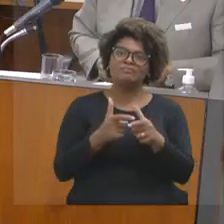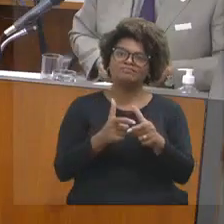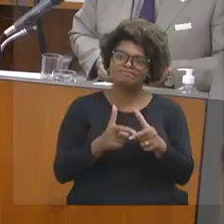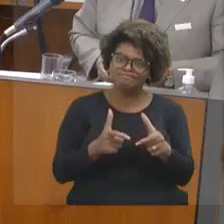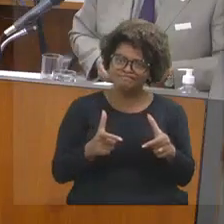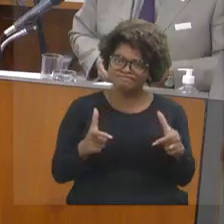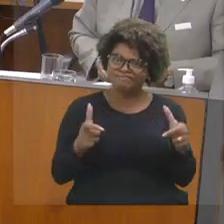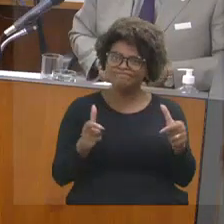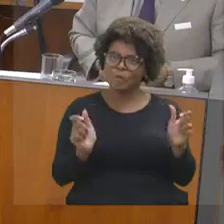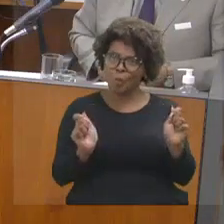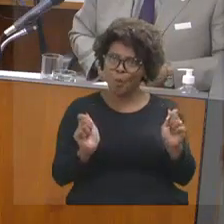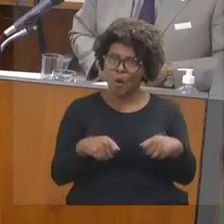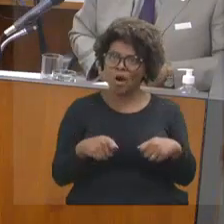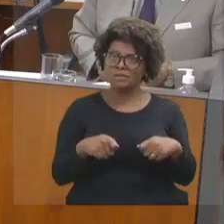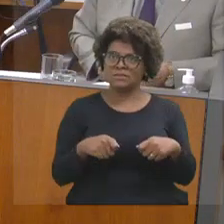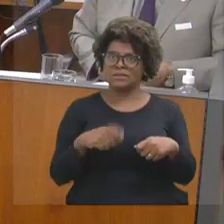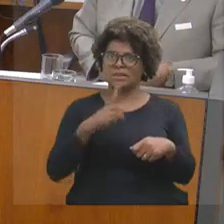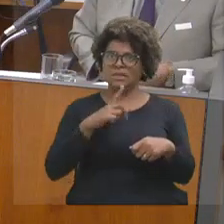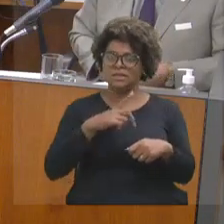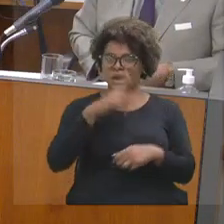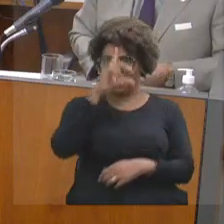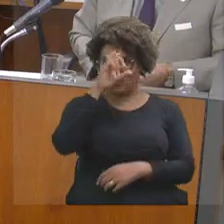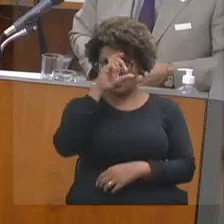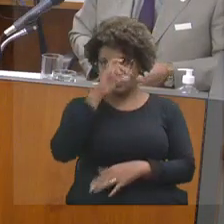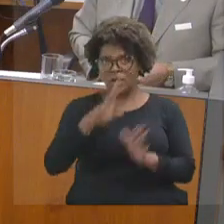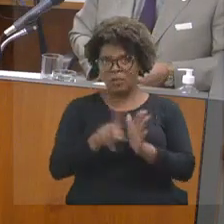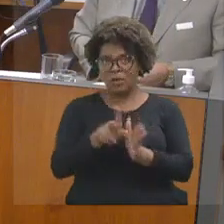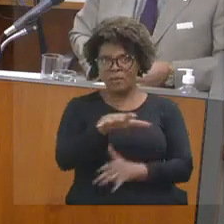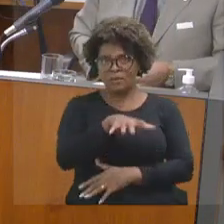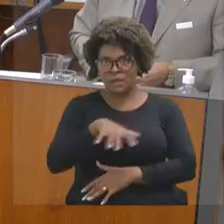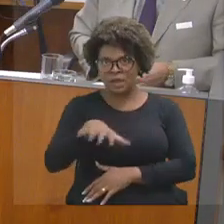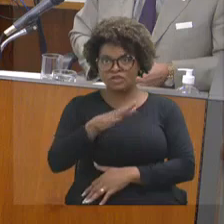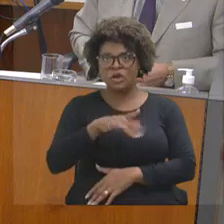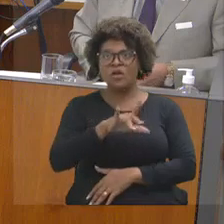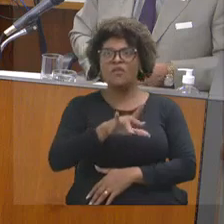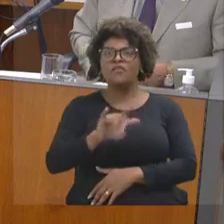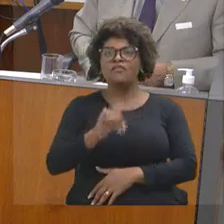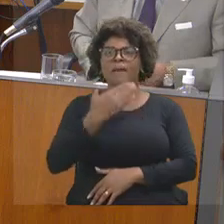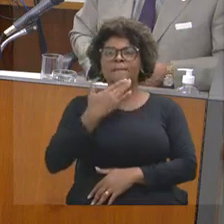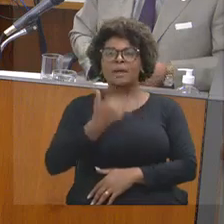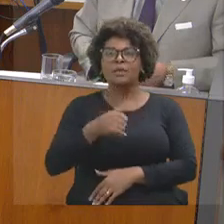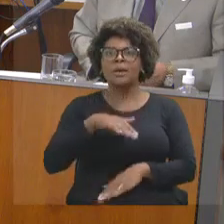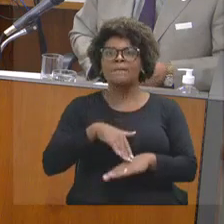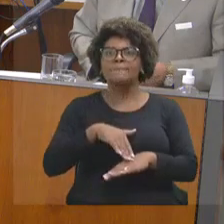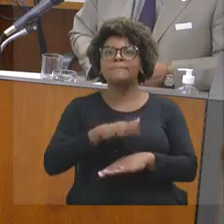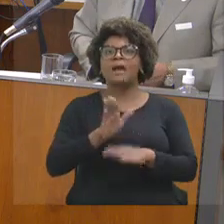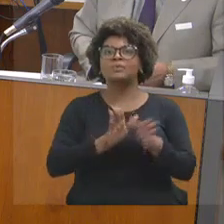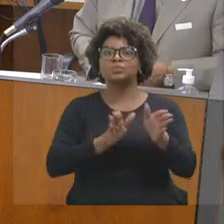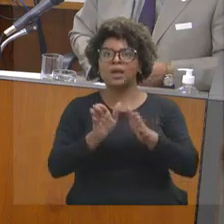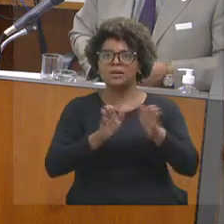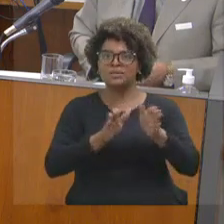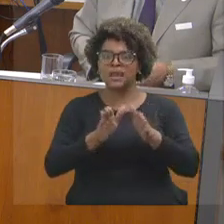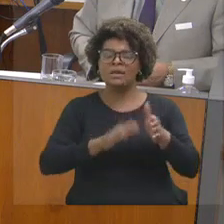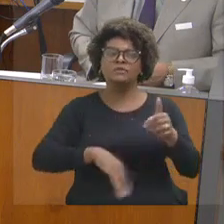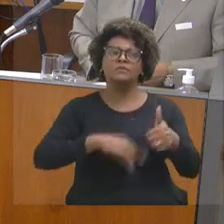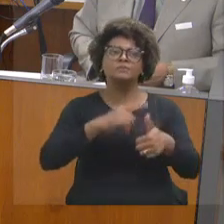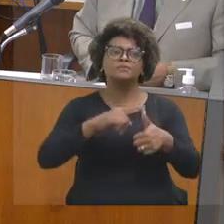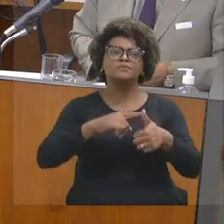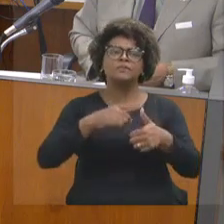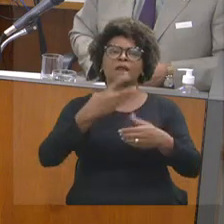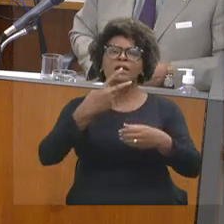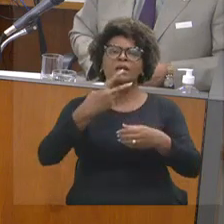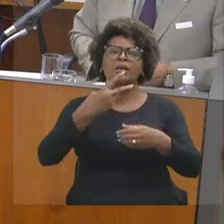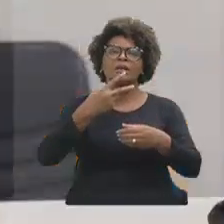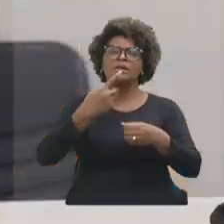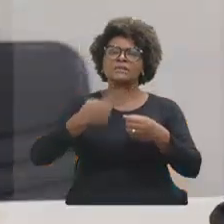sobremaneira e temos aí os hotéis regionais para melhorar ainda mais o acesso Teófilo Otoni com força total a obra